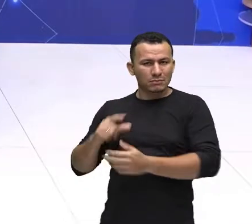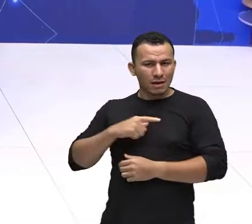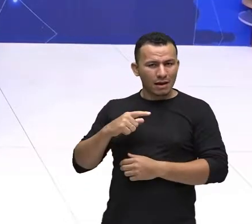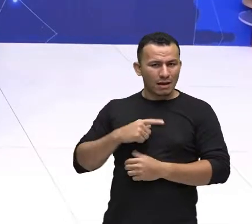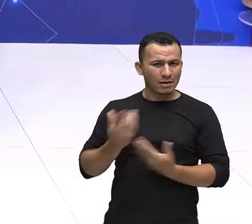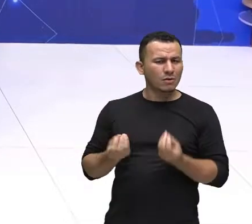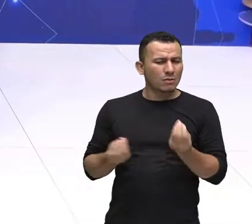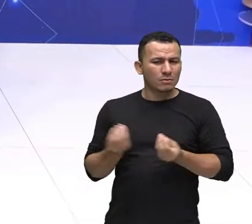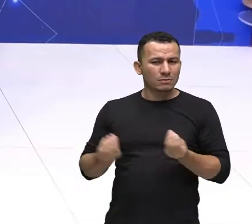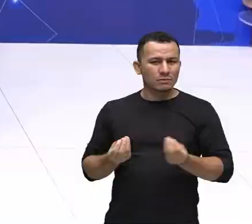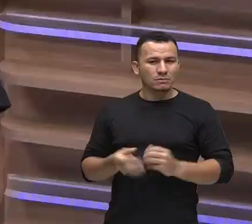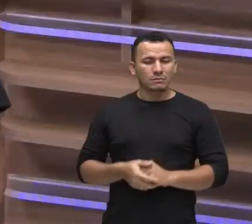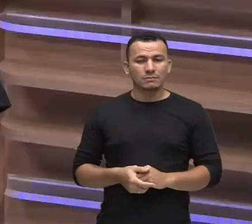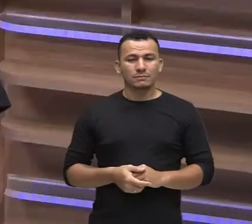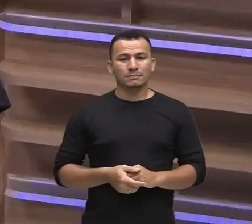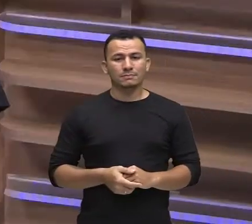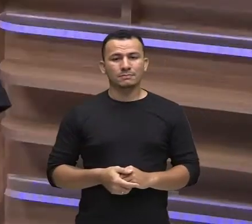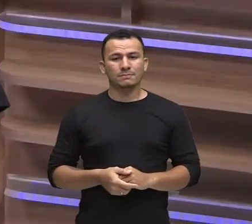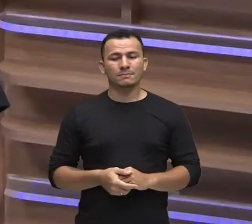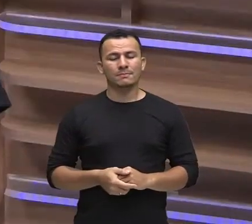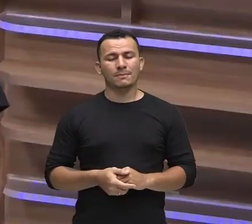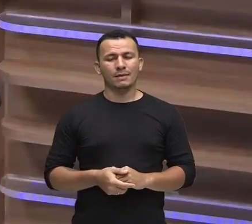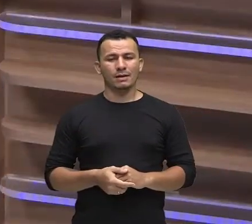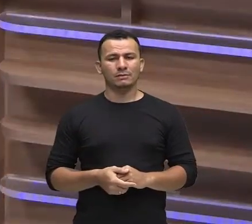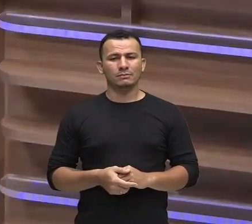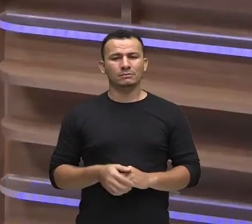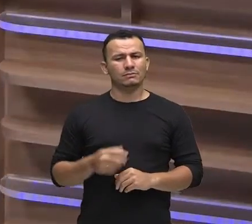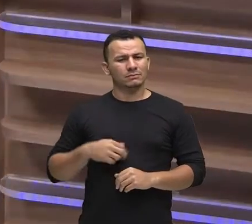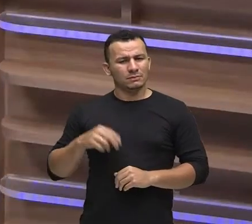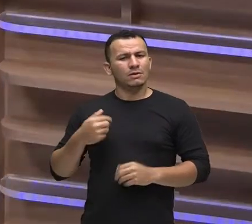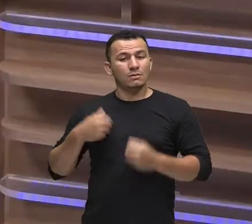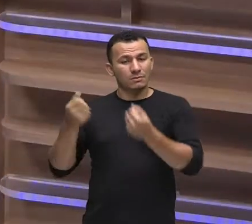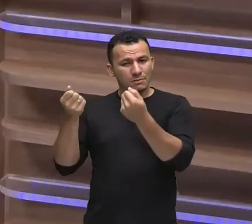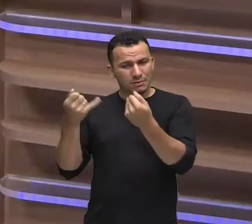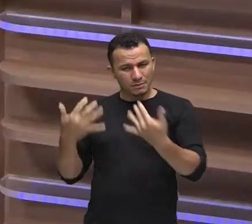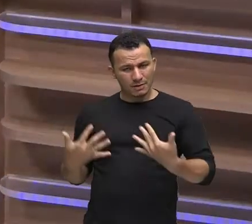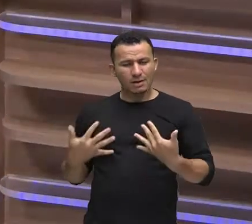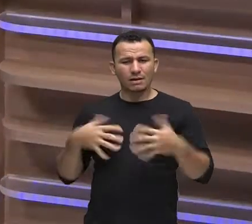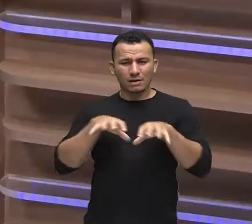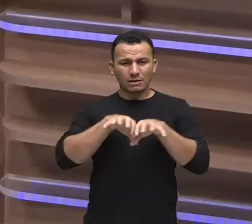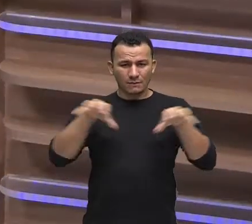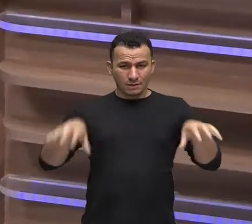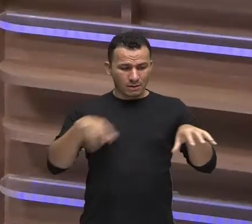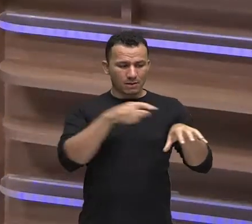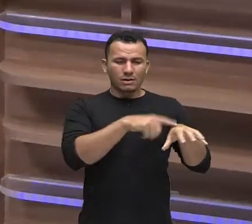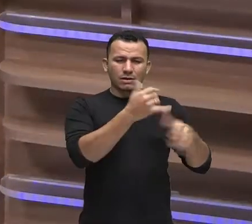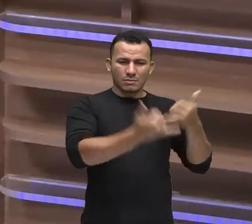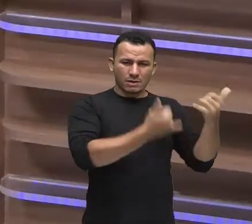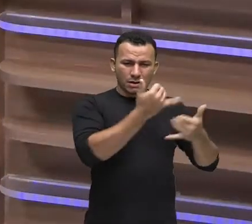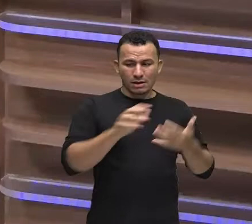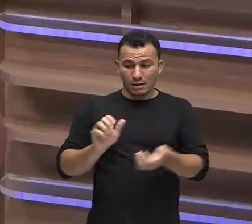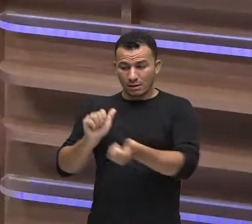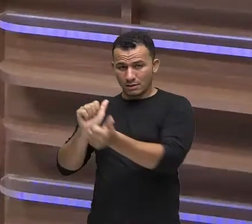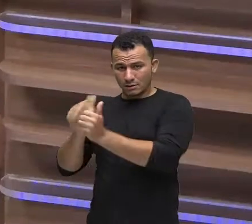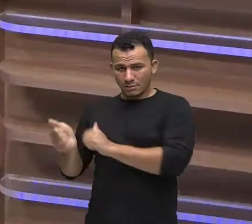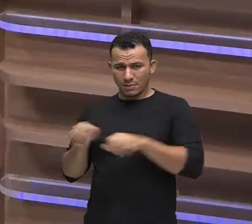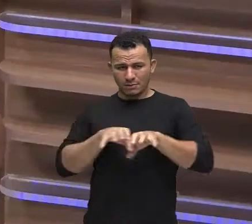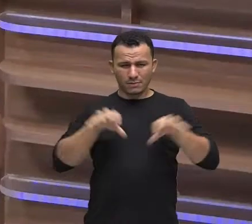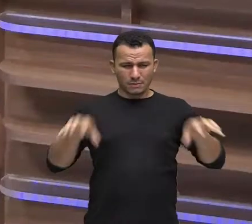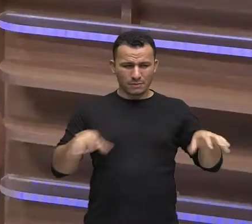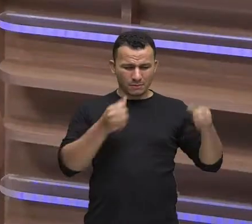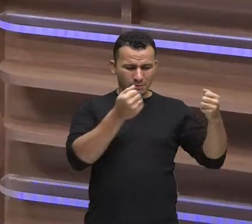observar, eu comecei fazendo essa separação, né, da brincadeira e do esporte. Mas a